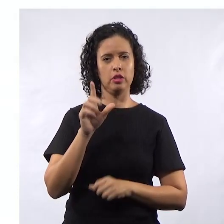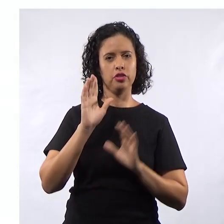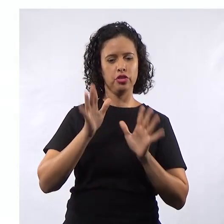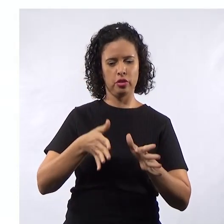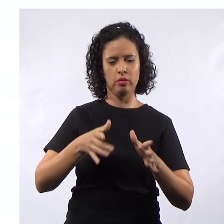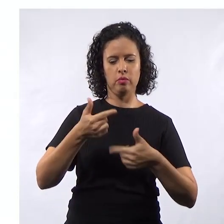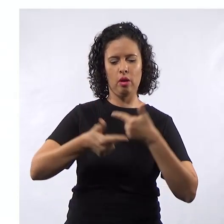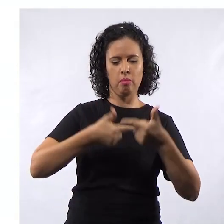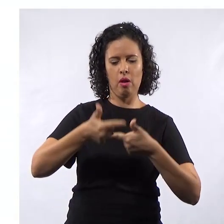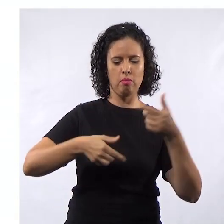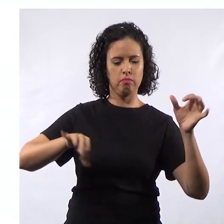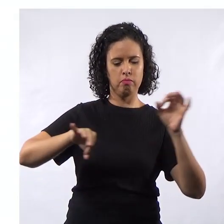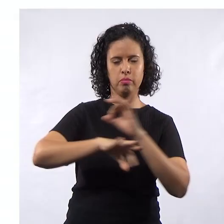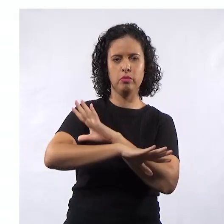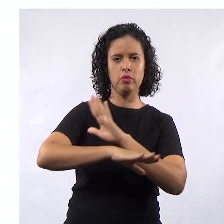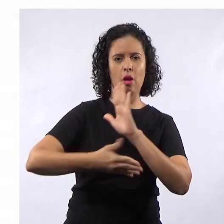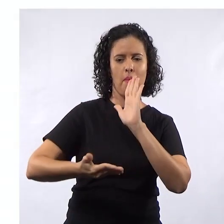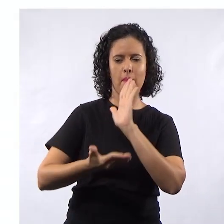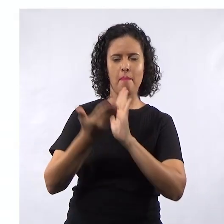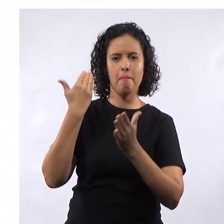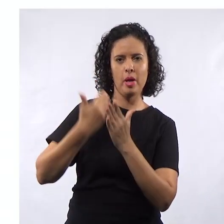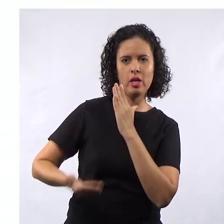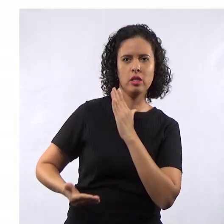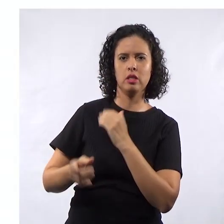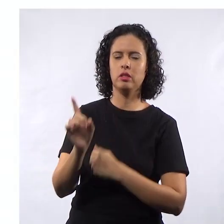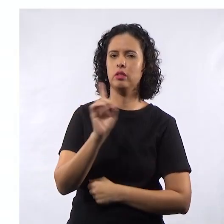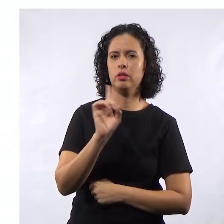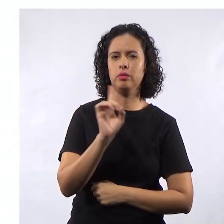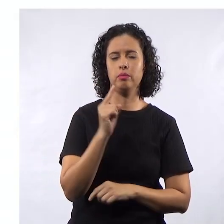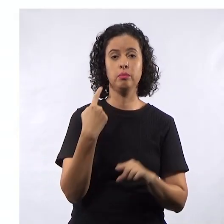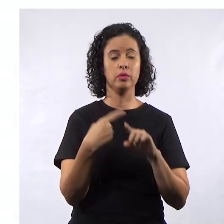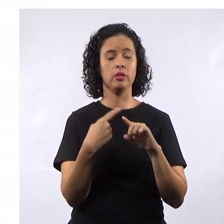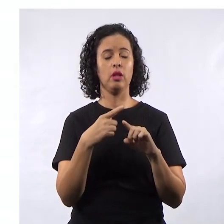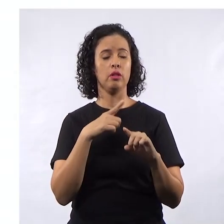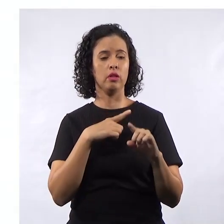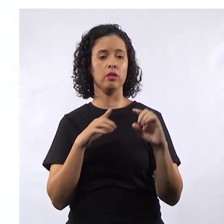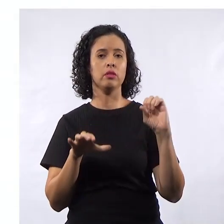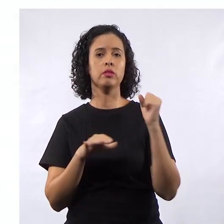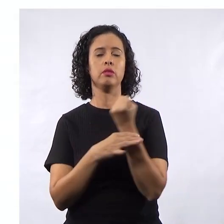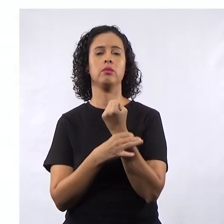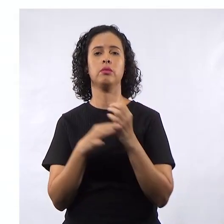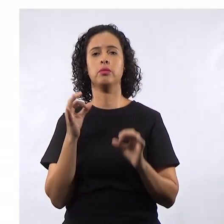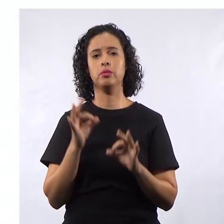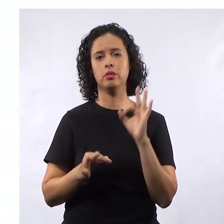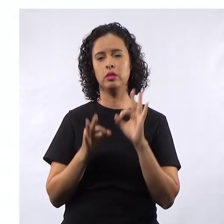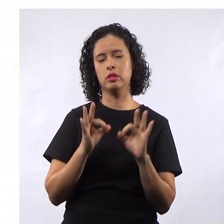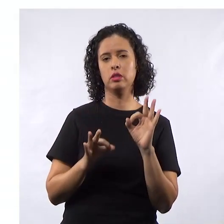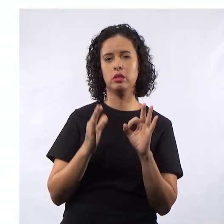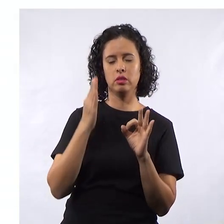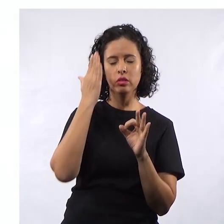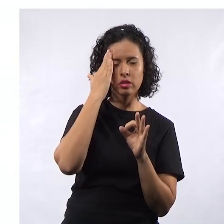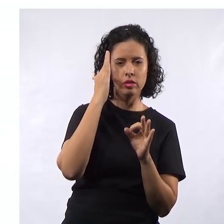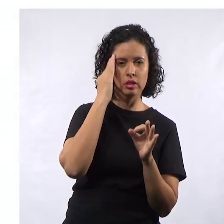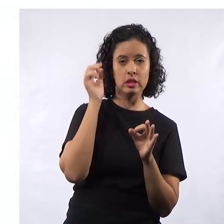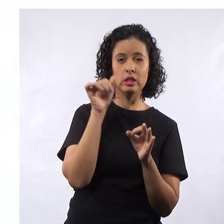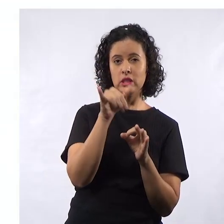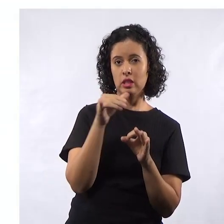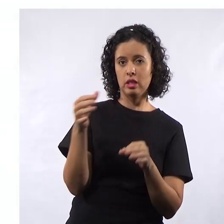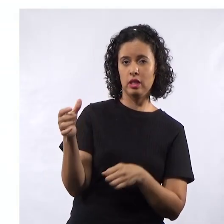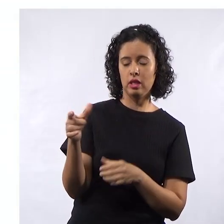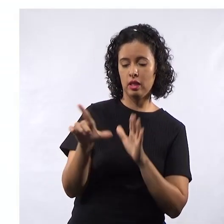ter essa estabilidade, né, ela me traz uma segurança jurídica, porque eu sei que se vier uma lei nova aí para